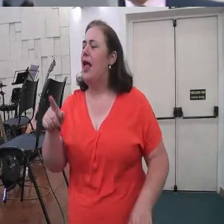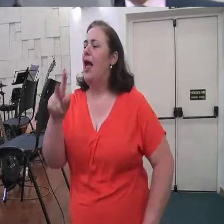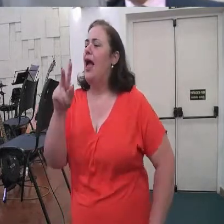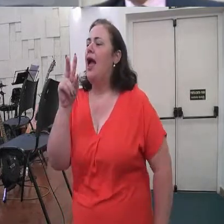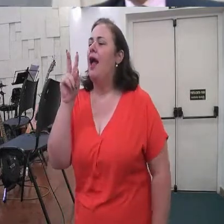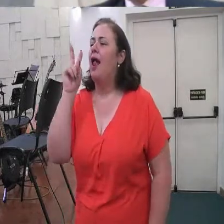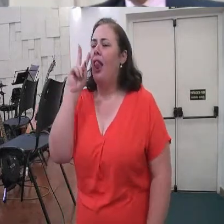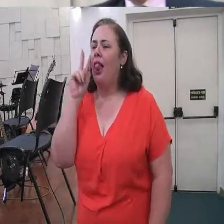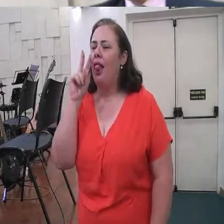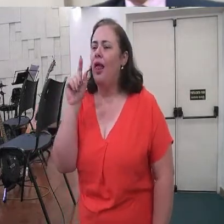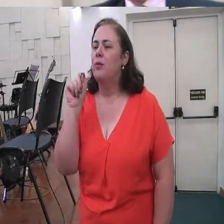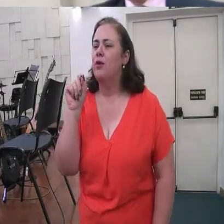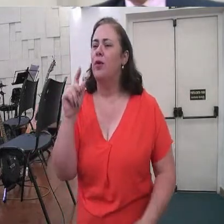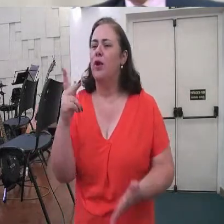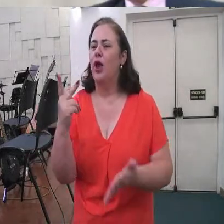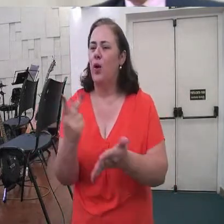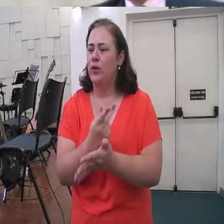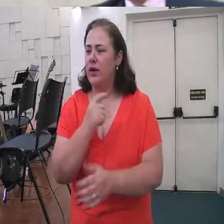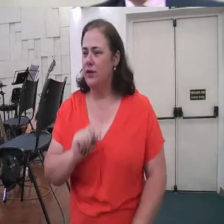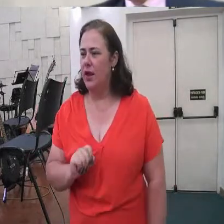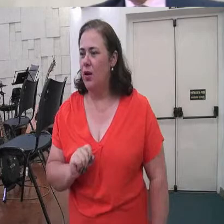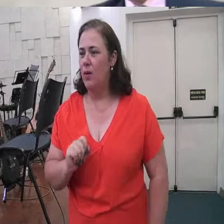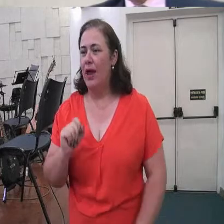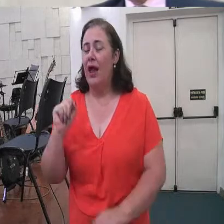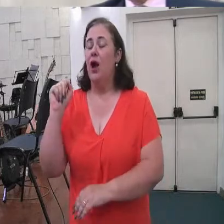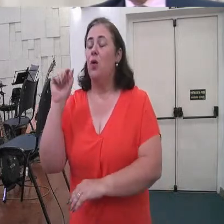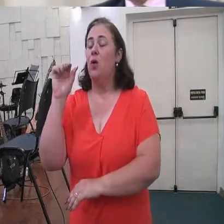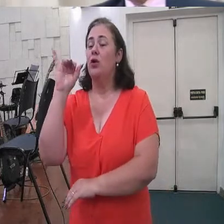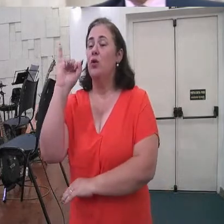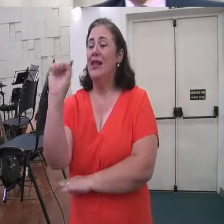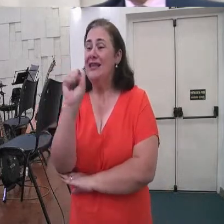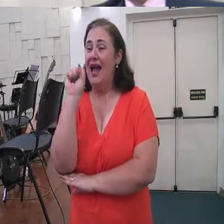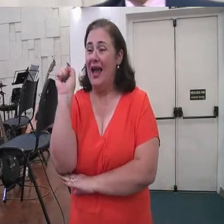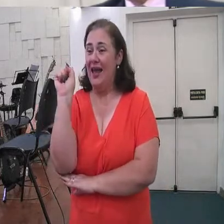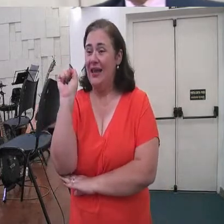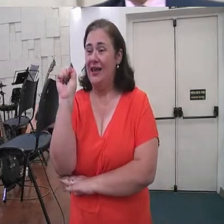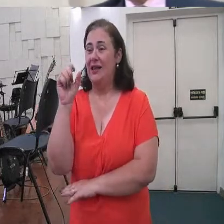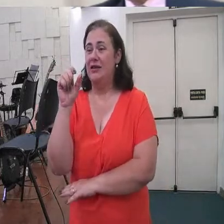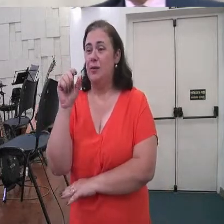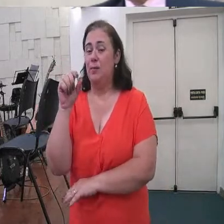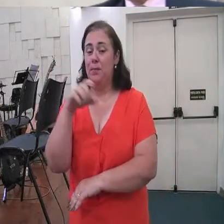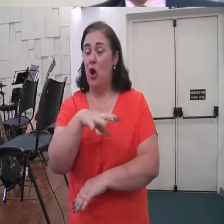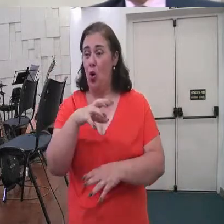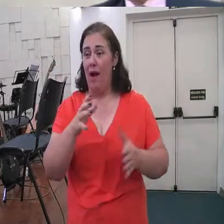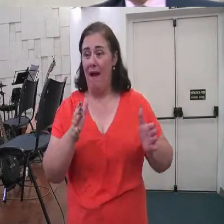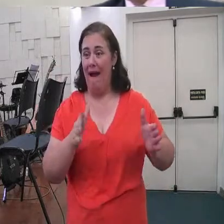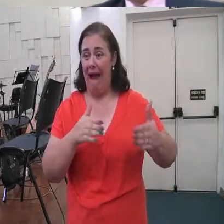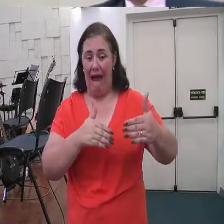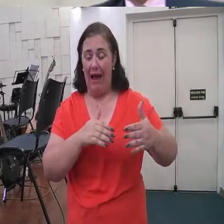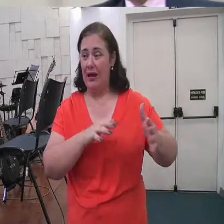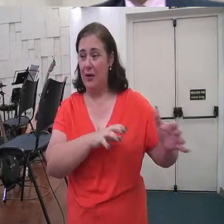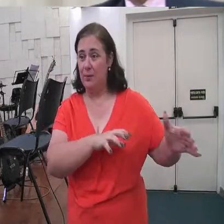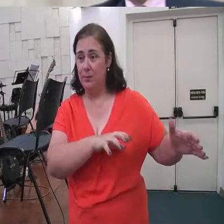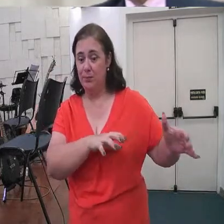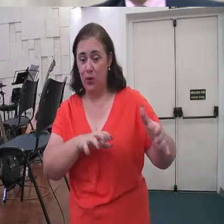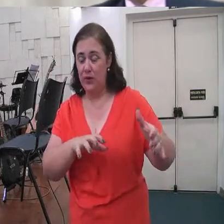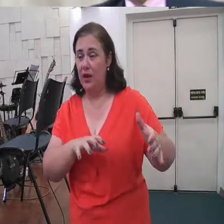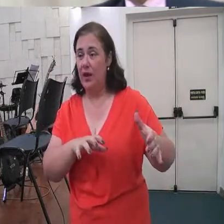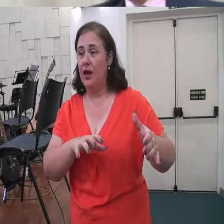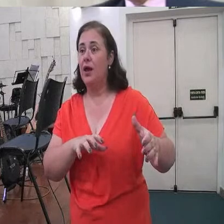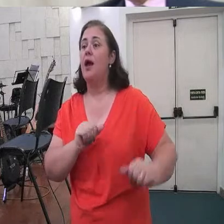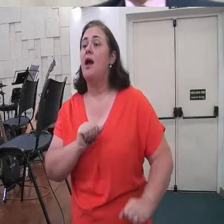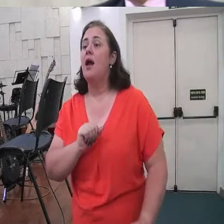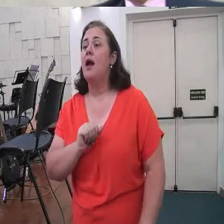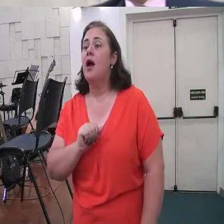em cima de um carro de boi, vocês se lembram disso? O carro de boi balançou, a arca começou a escorregar, Uzá pôs a mão na arca, morreu na